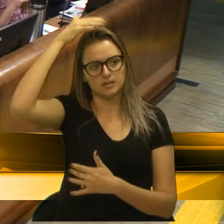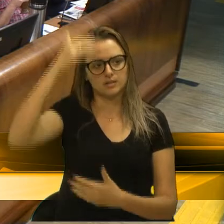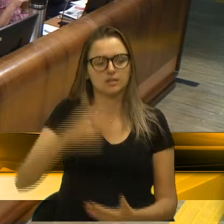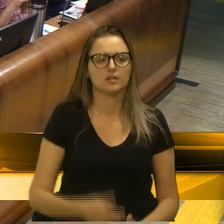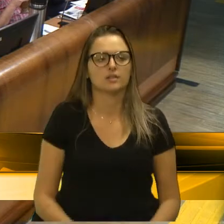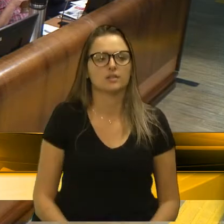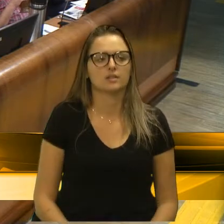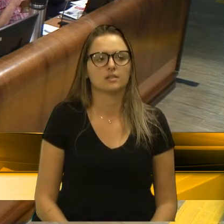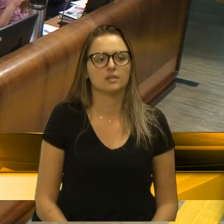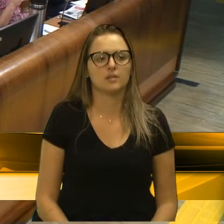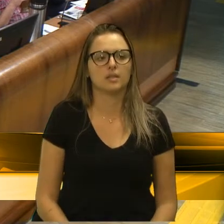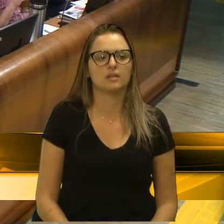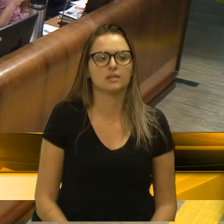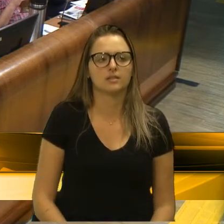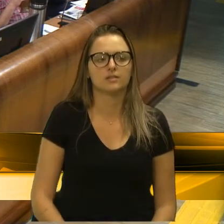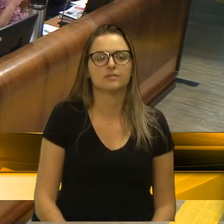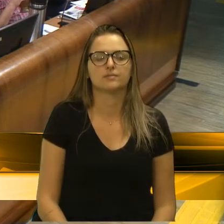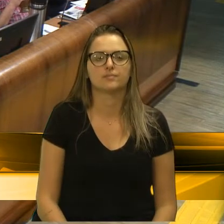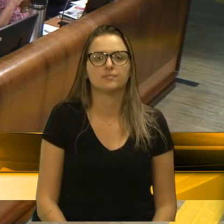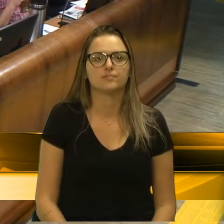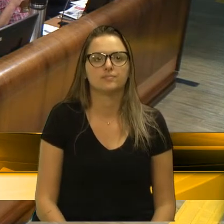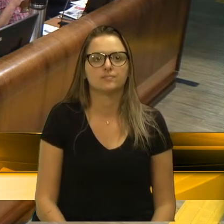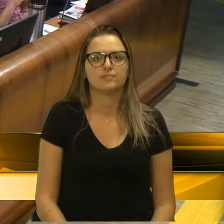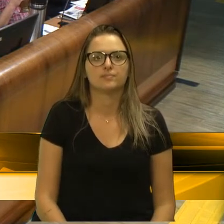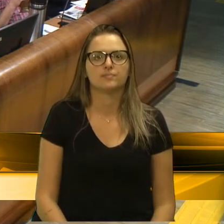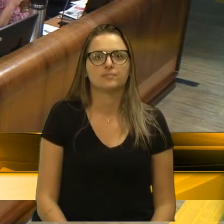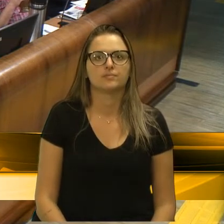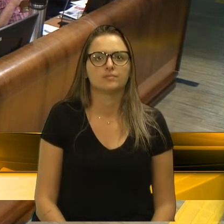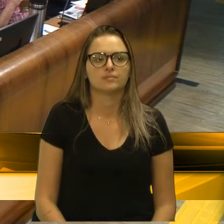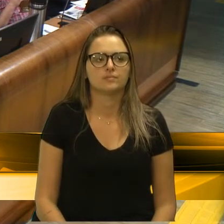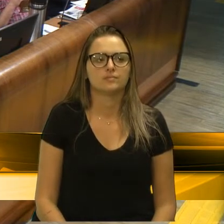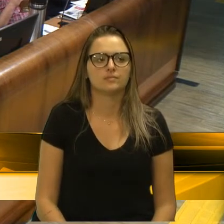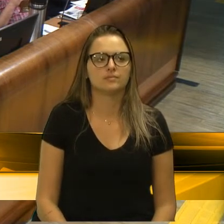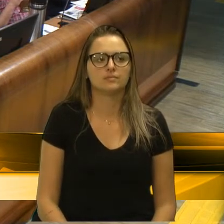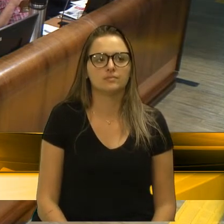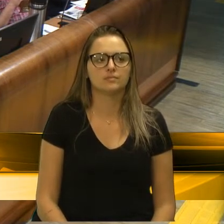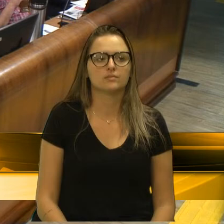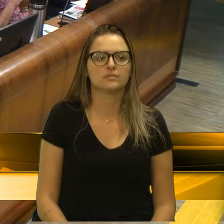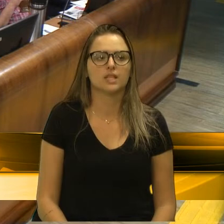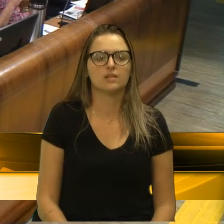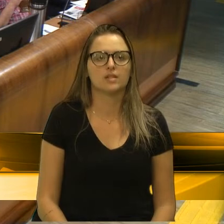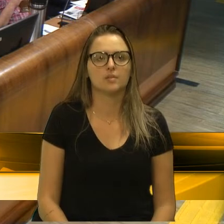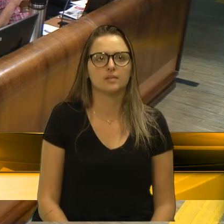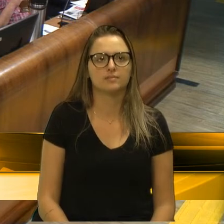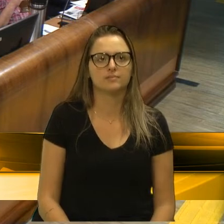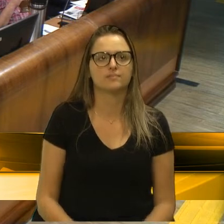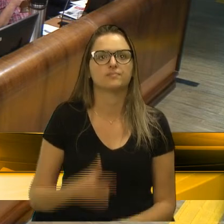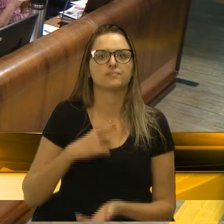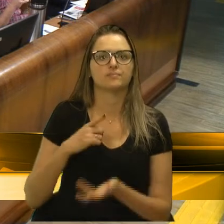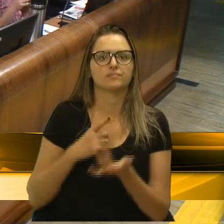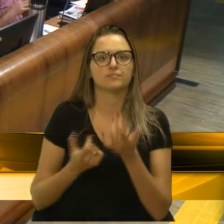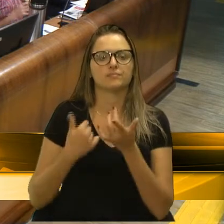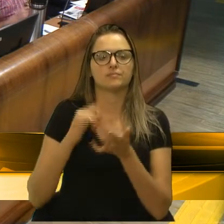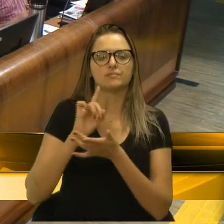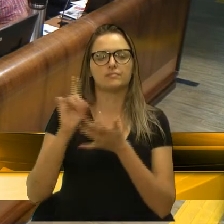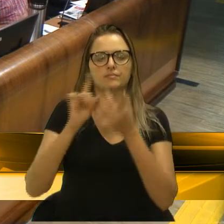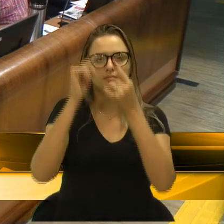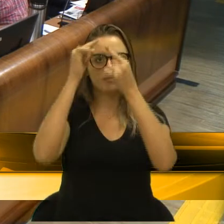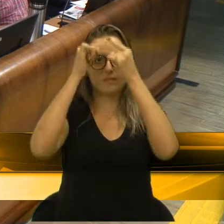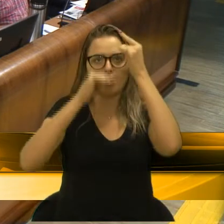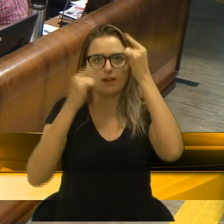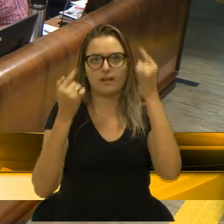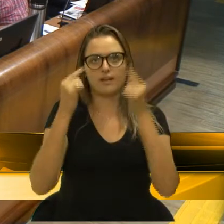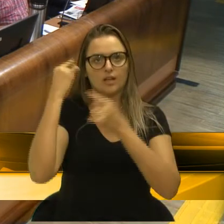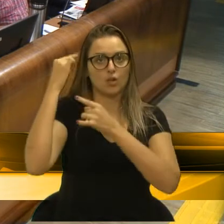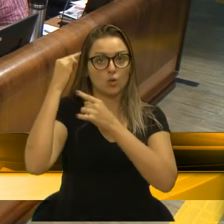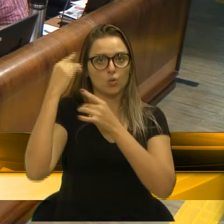só para reforçar, todas as informações que eu trouxe aqui não são informações tiradas da minha cabeça, não são ilações, elas constam